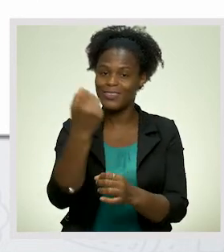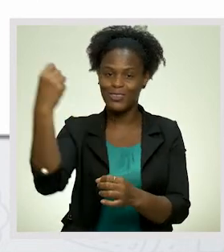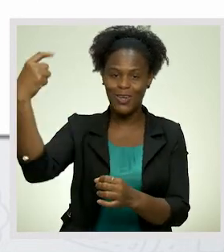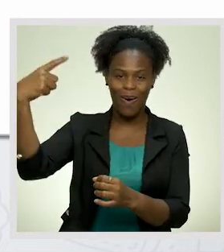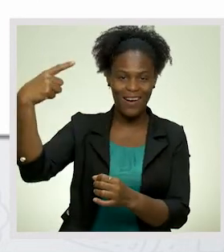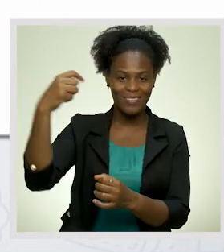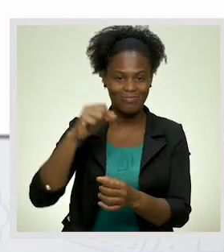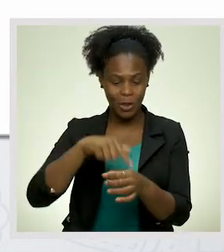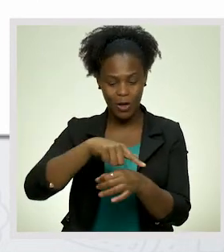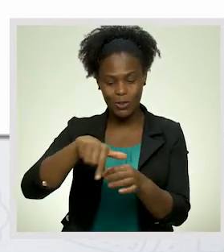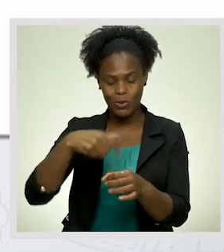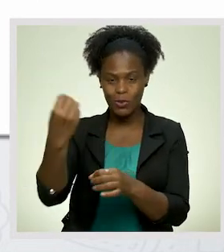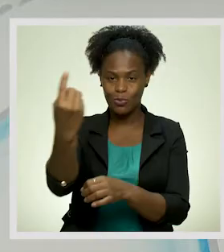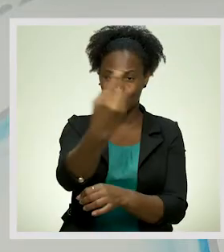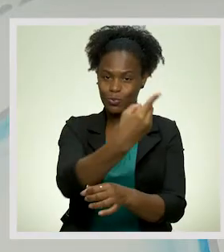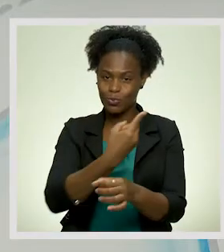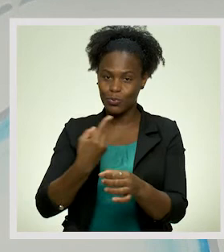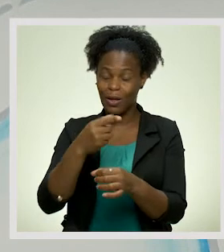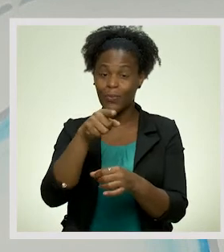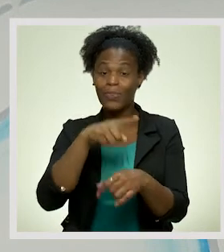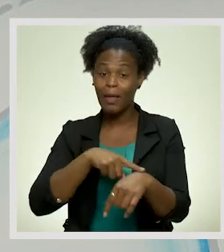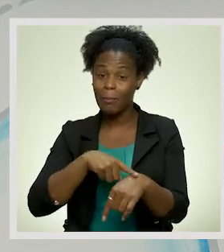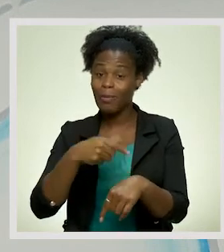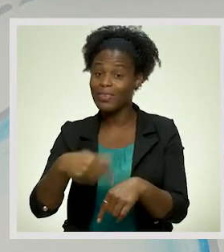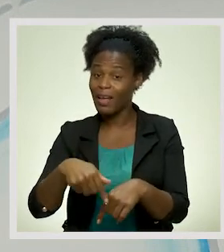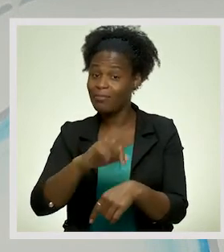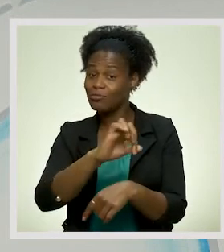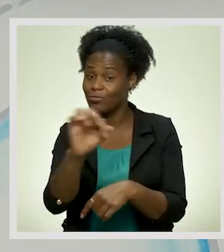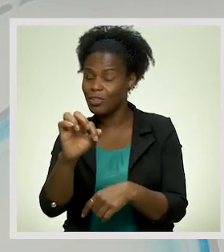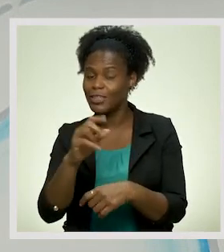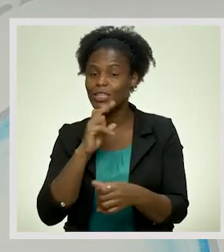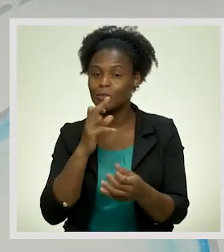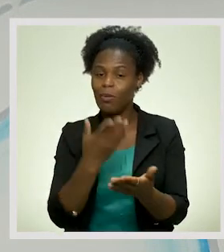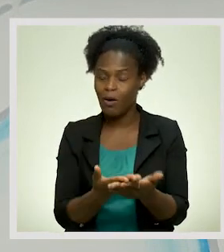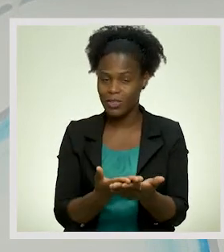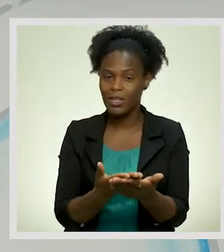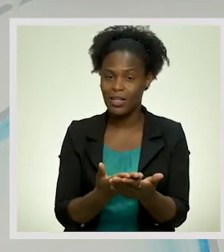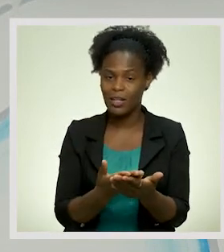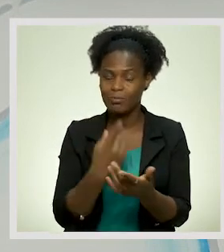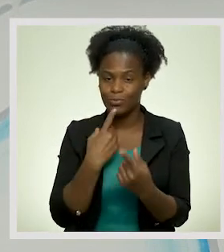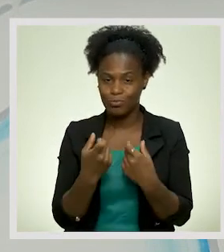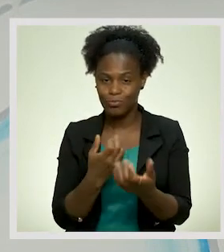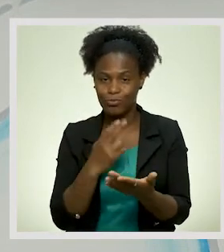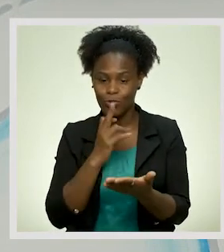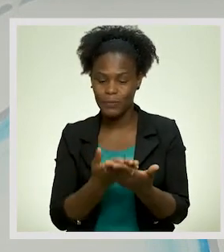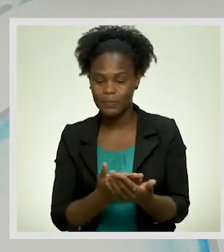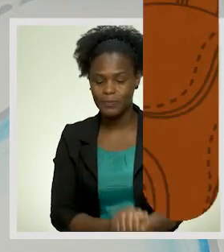volta do Sol. Vão ter um tempo para responder à